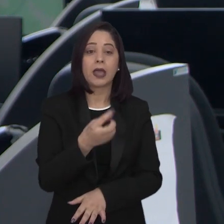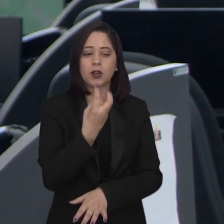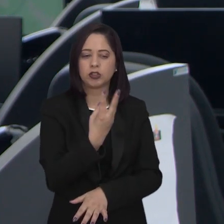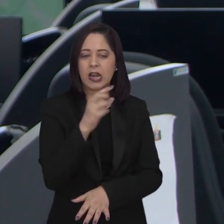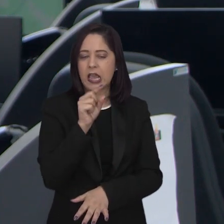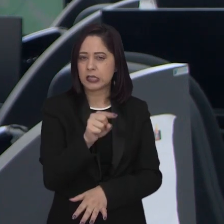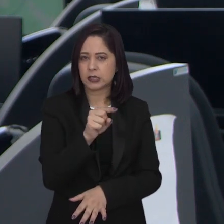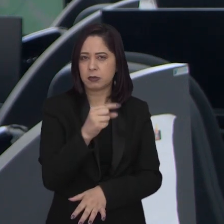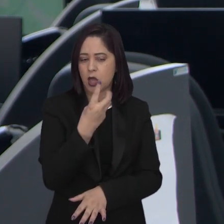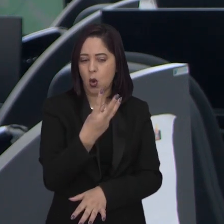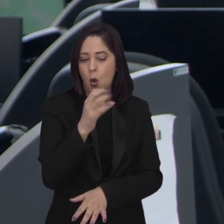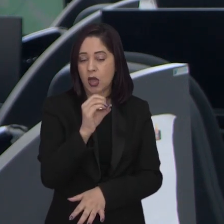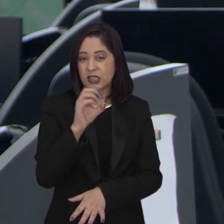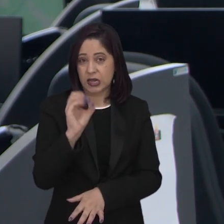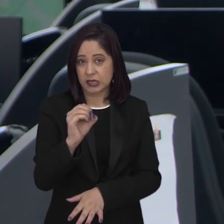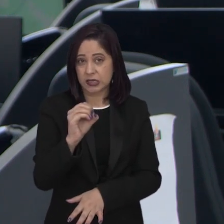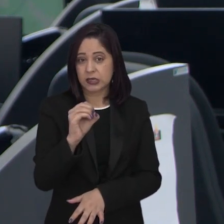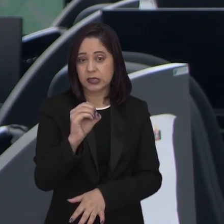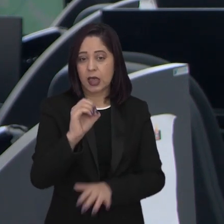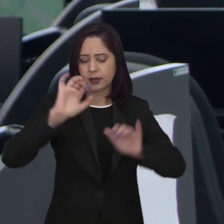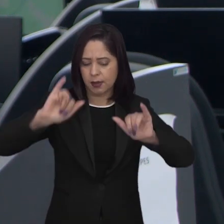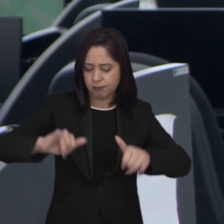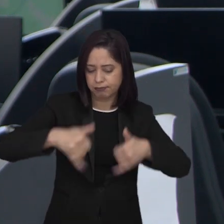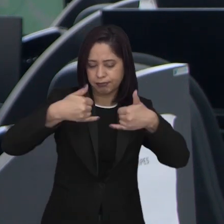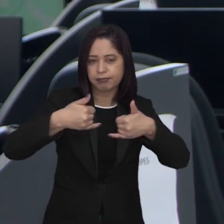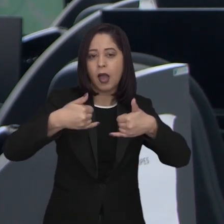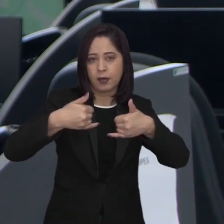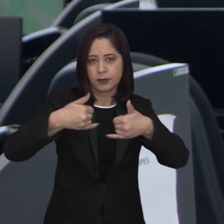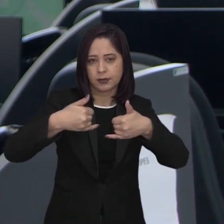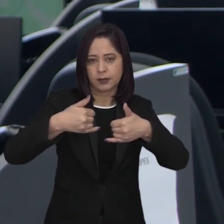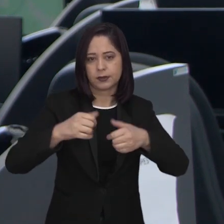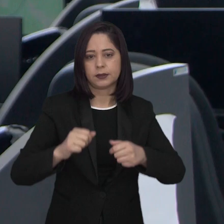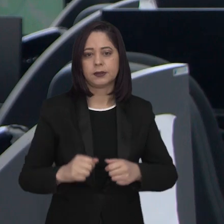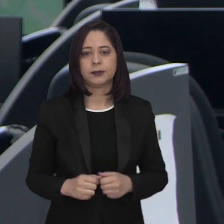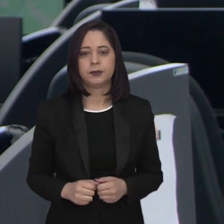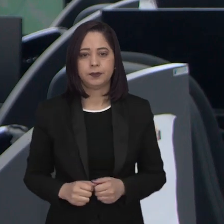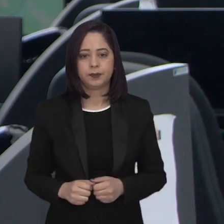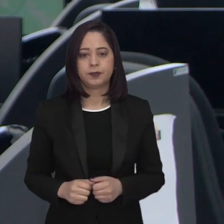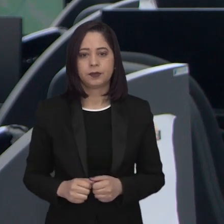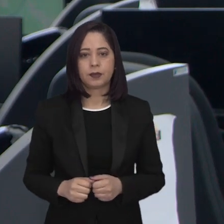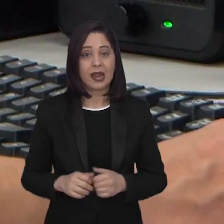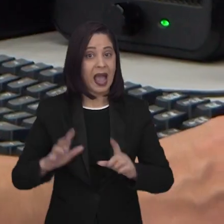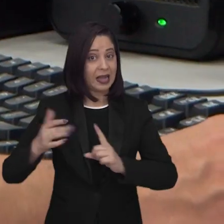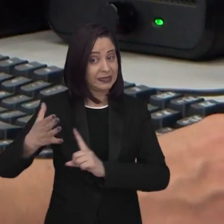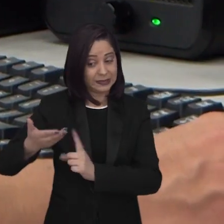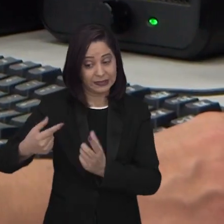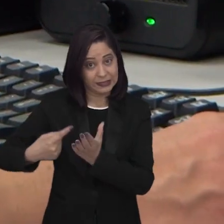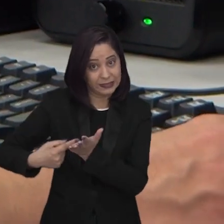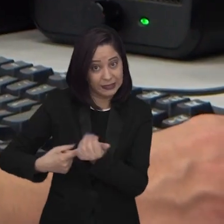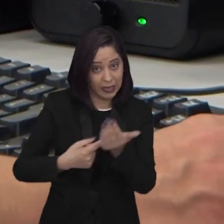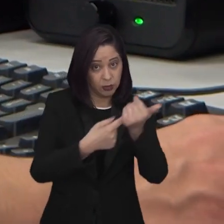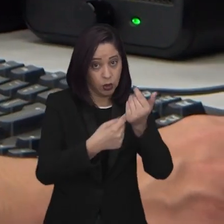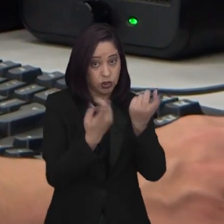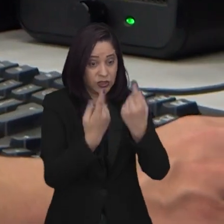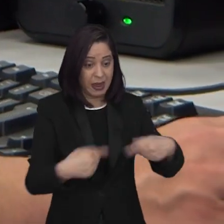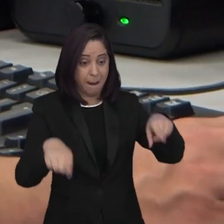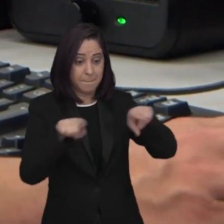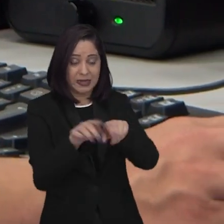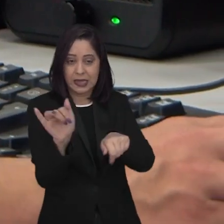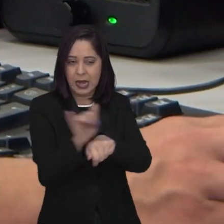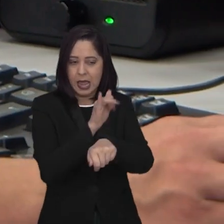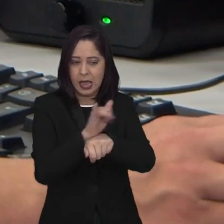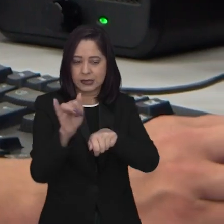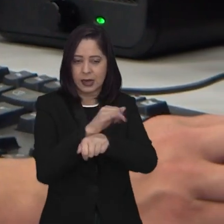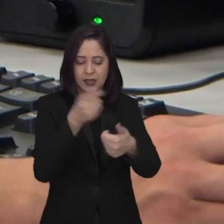umas 3.300 ocorrências e 1/3 delas são um cadastro mesmo efetivo. Todas as tecnologias e